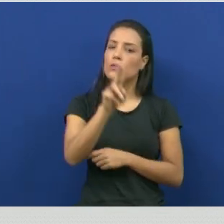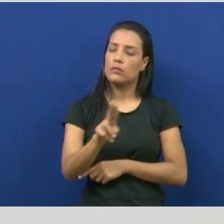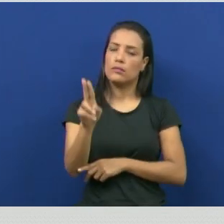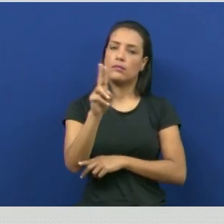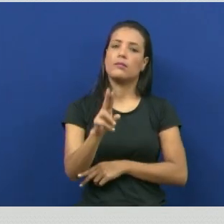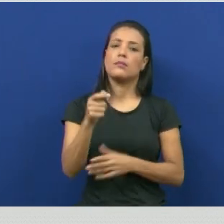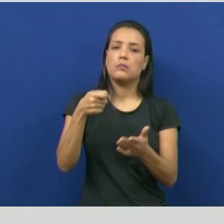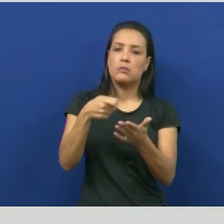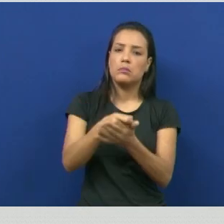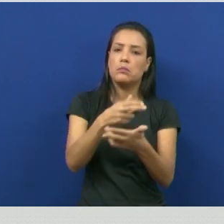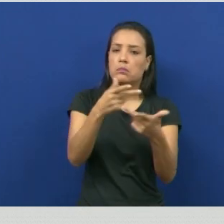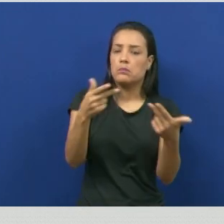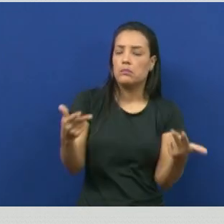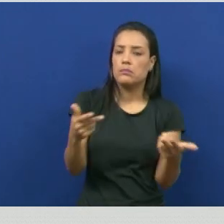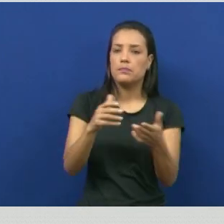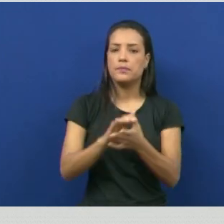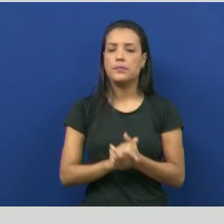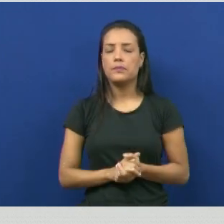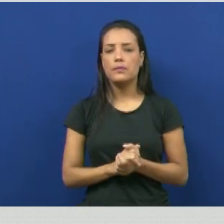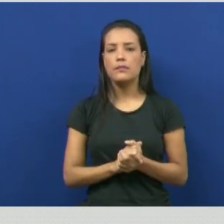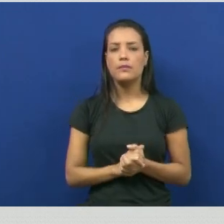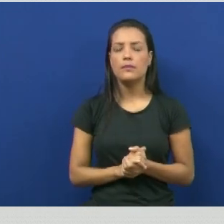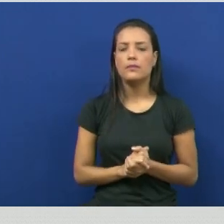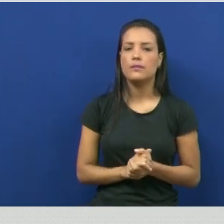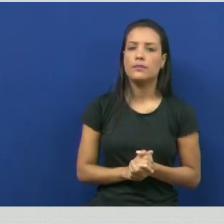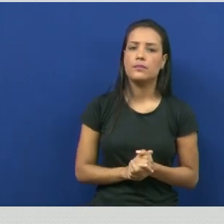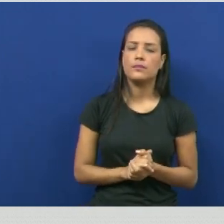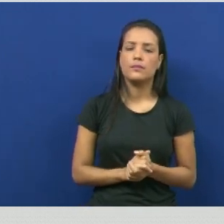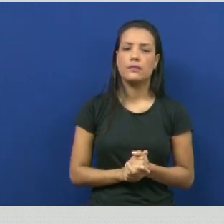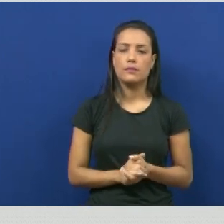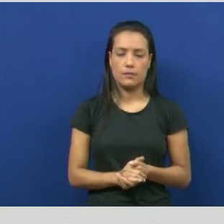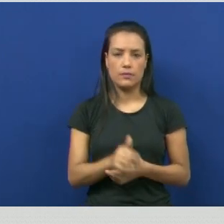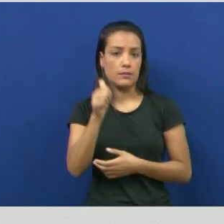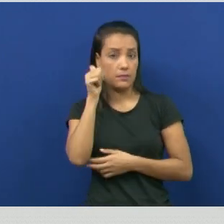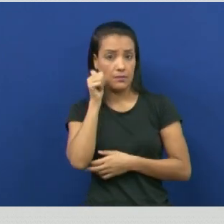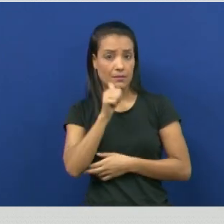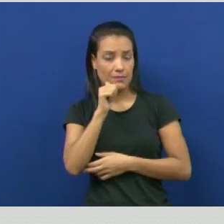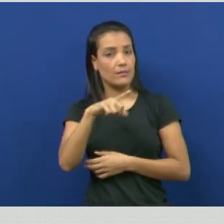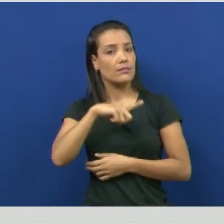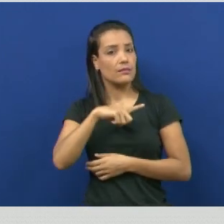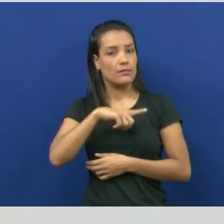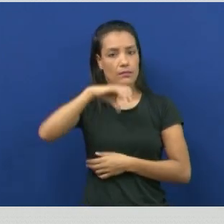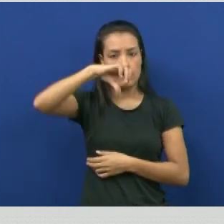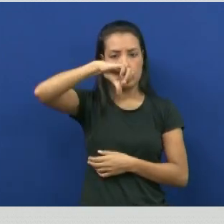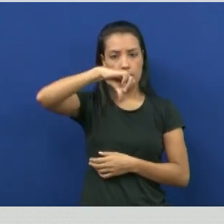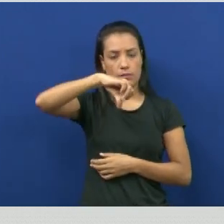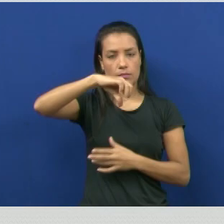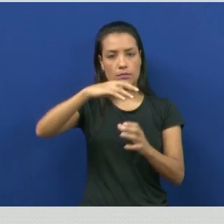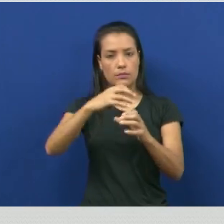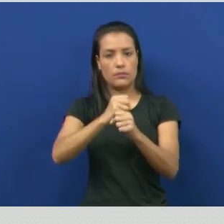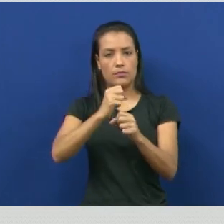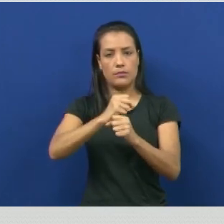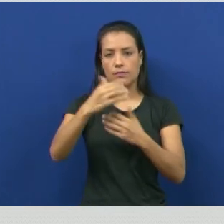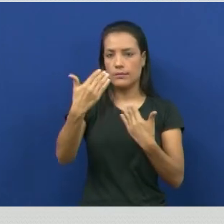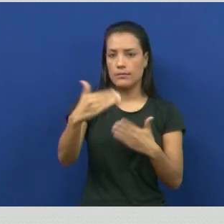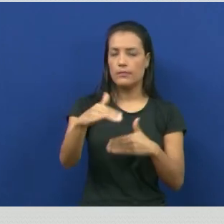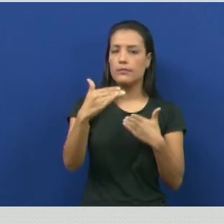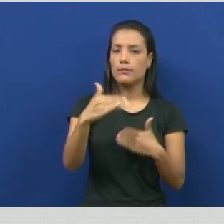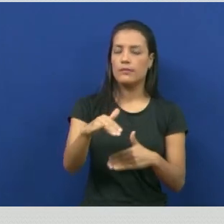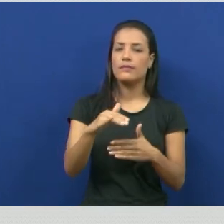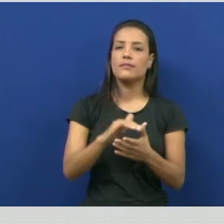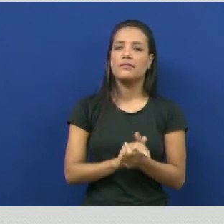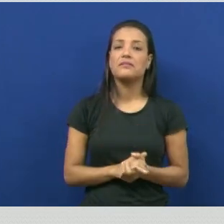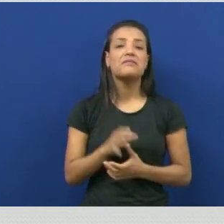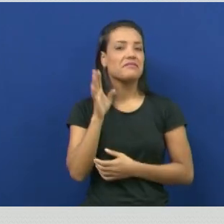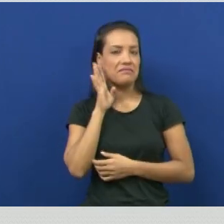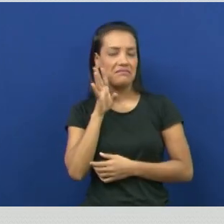certo? Portanto, Patrícia obteve 9 pontos na prova. Muito bom aí para